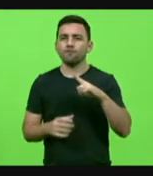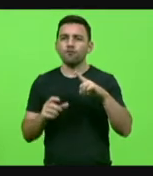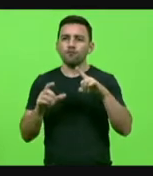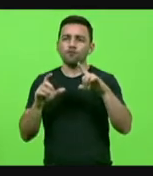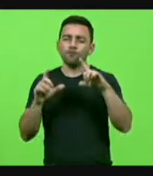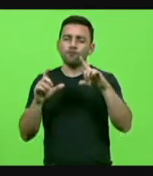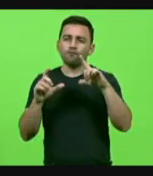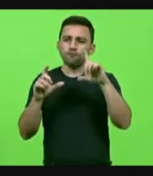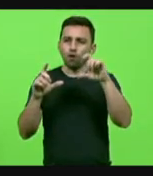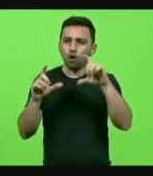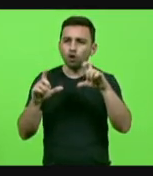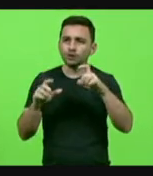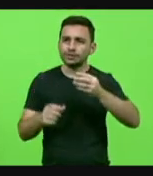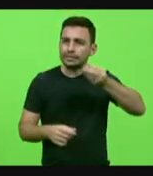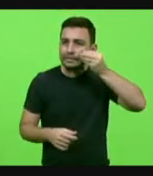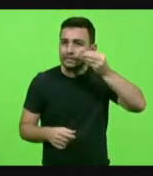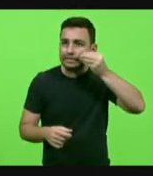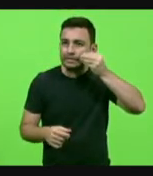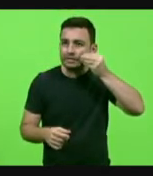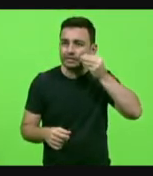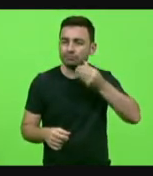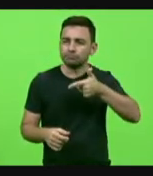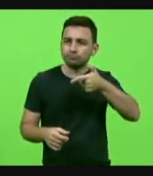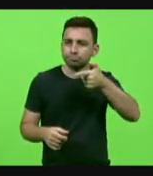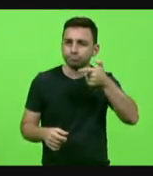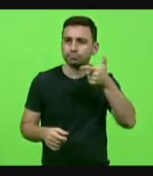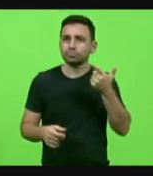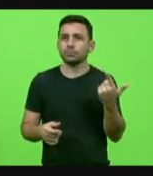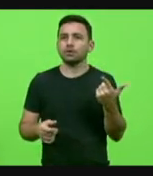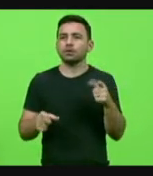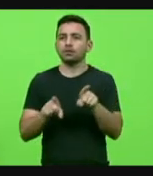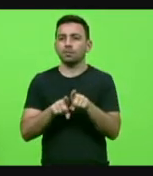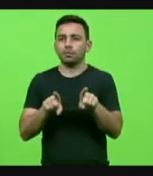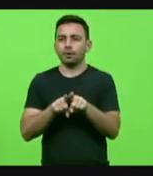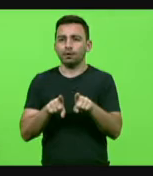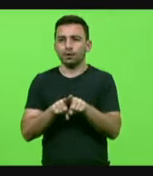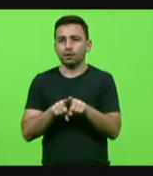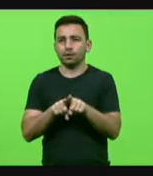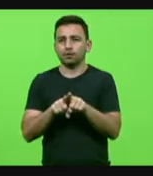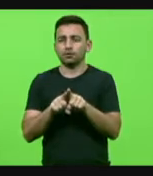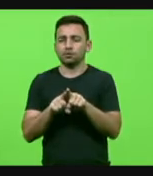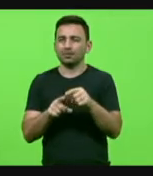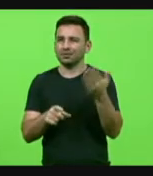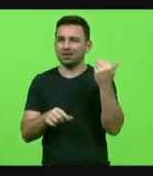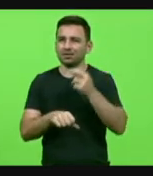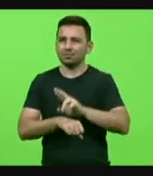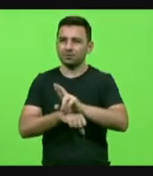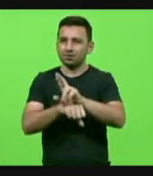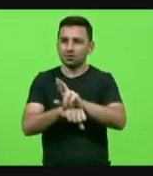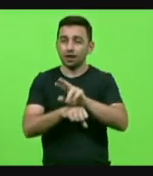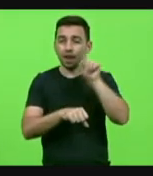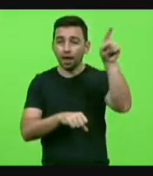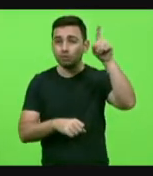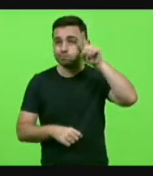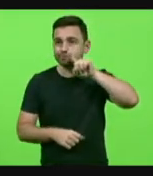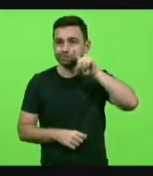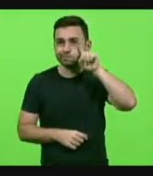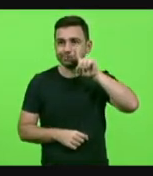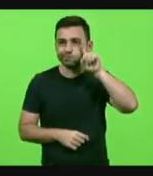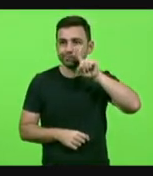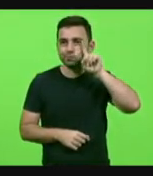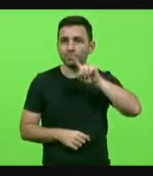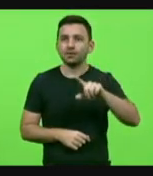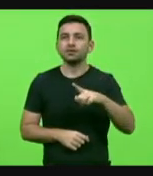testando armamento quando fomos com uma representação da segurança pública aos Estados Unidos.